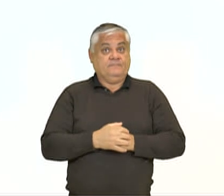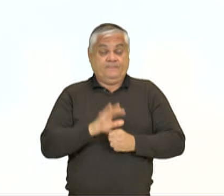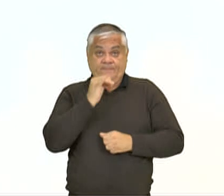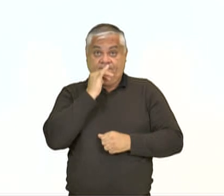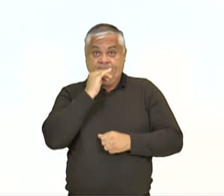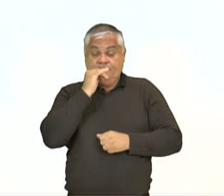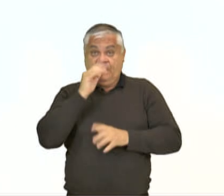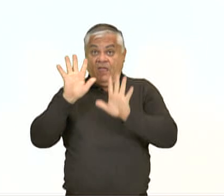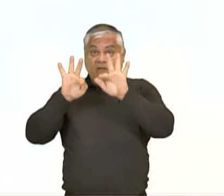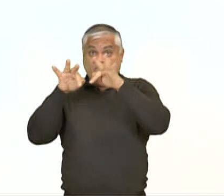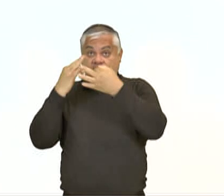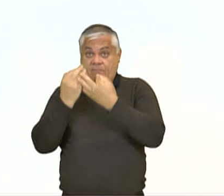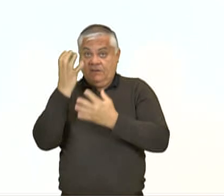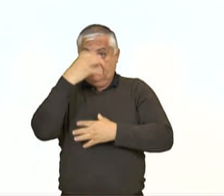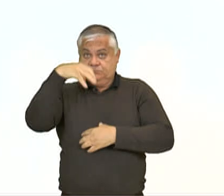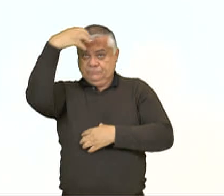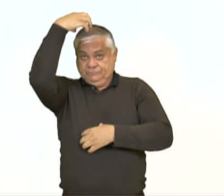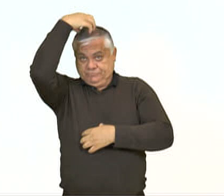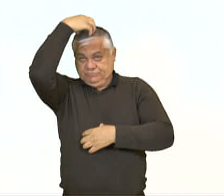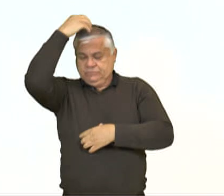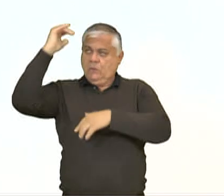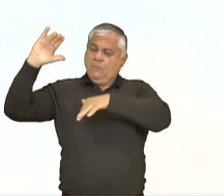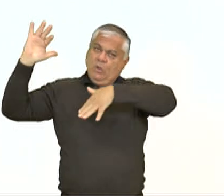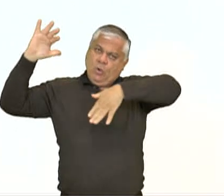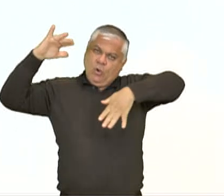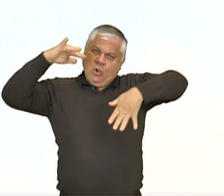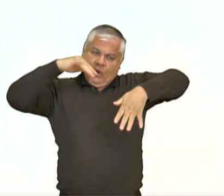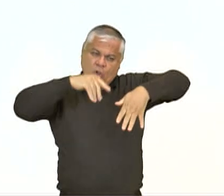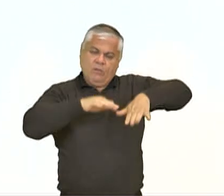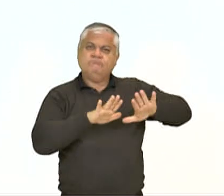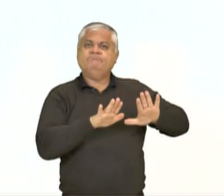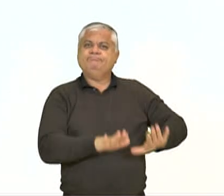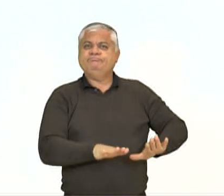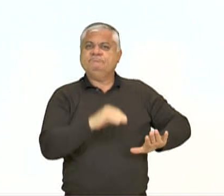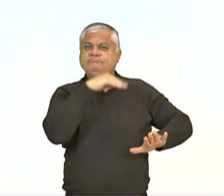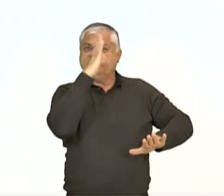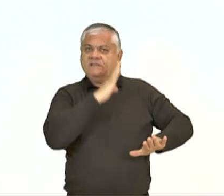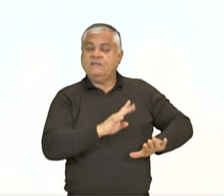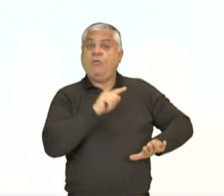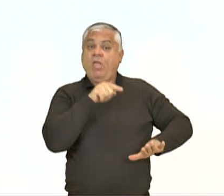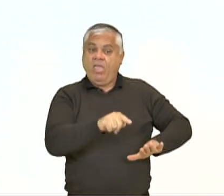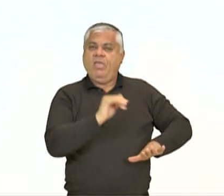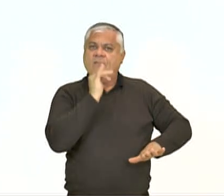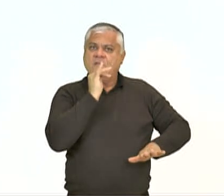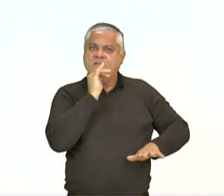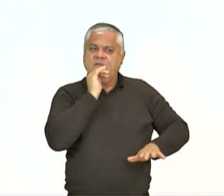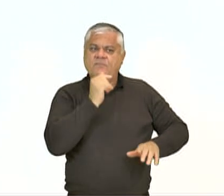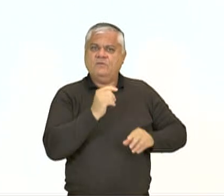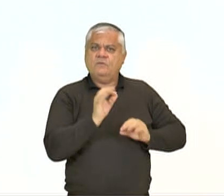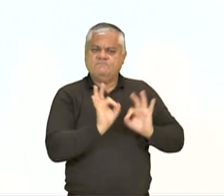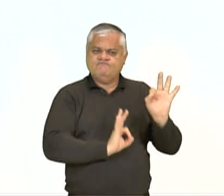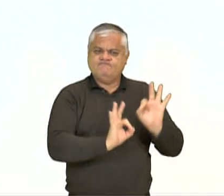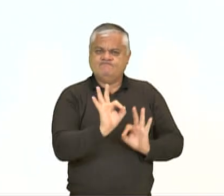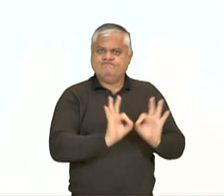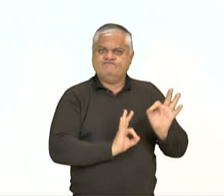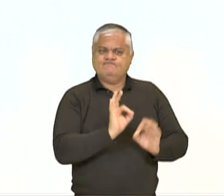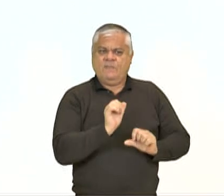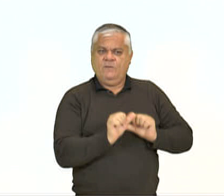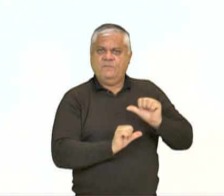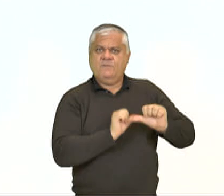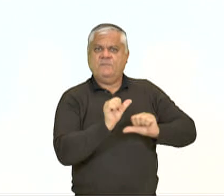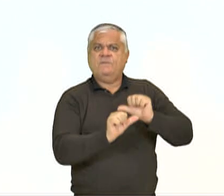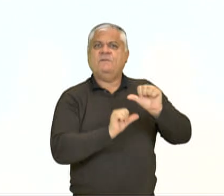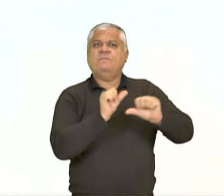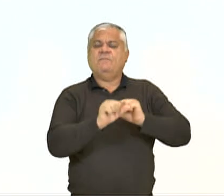estabelecimento da família real no Brasil é considerada um processo de interiorização da metrópole, isso pela